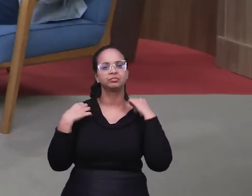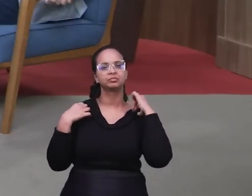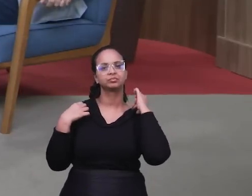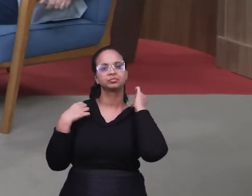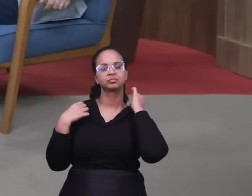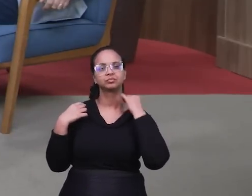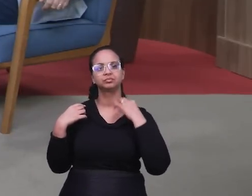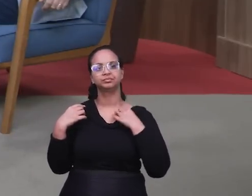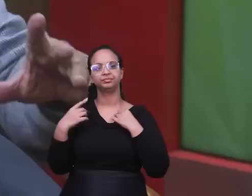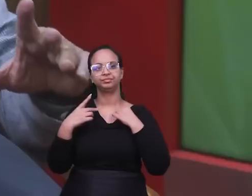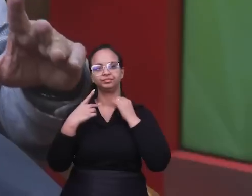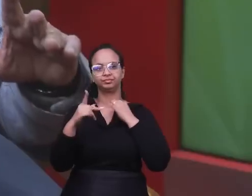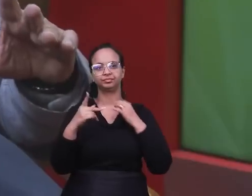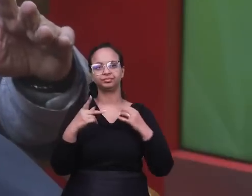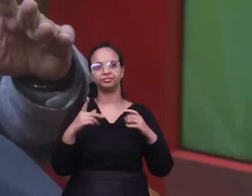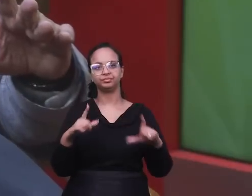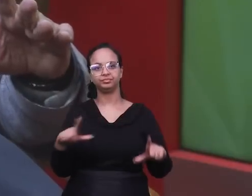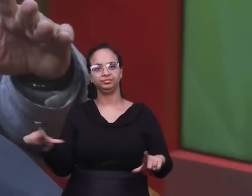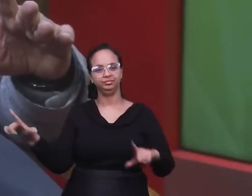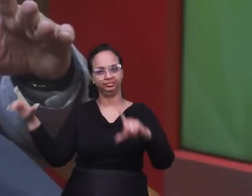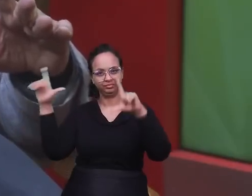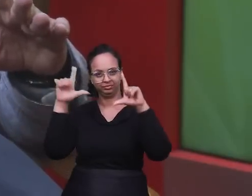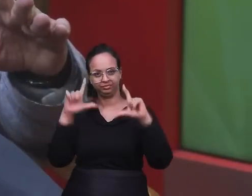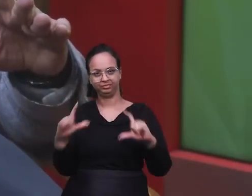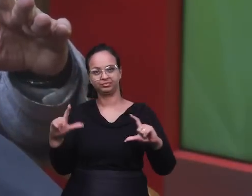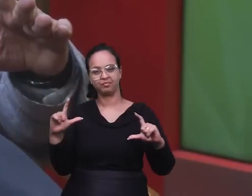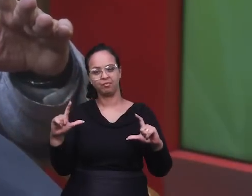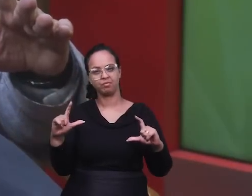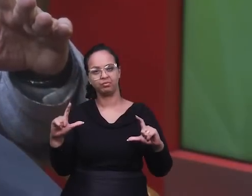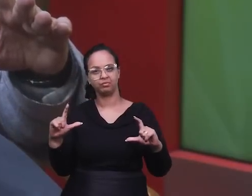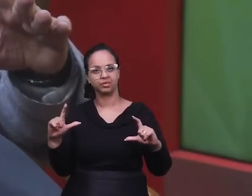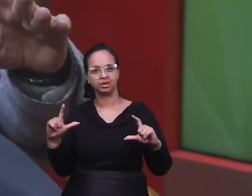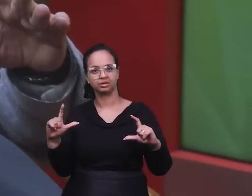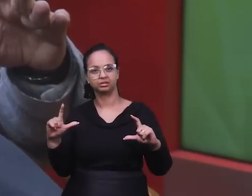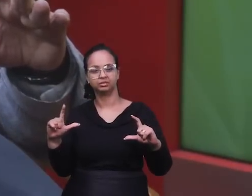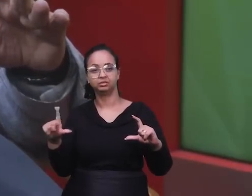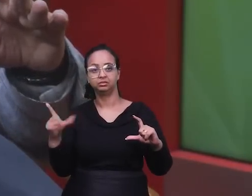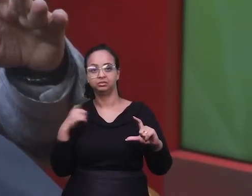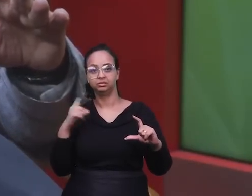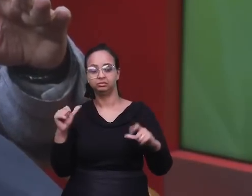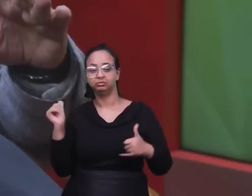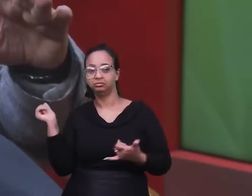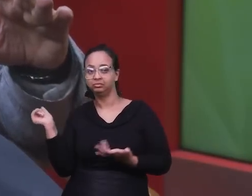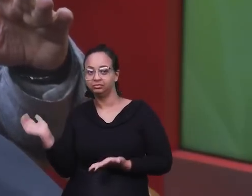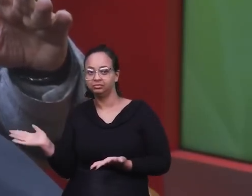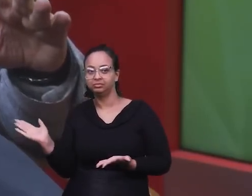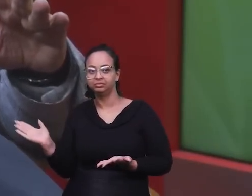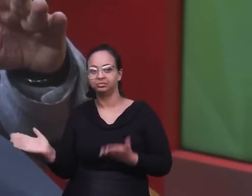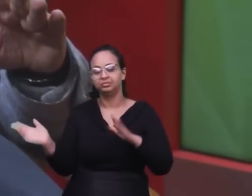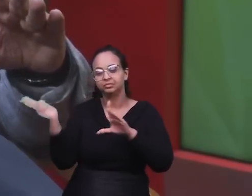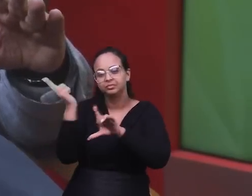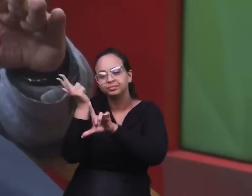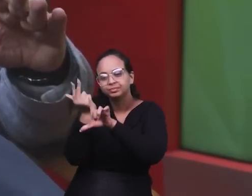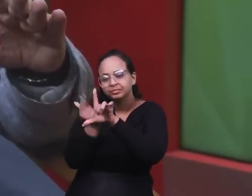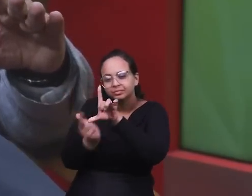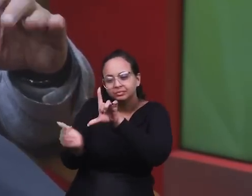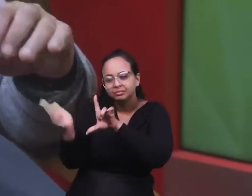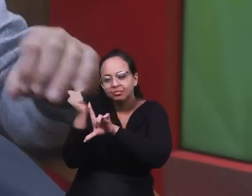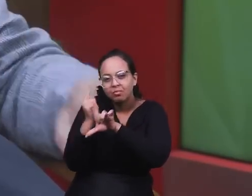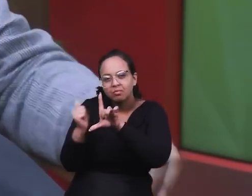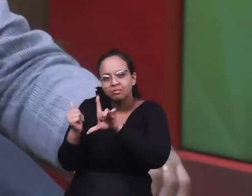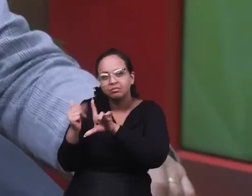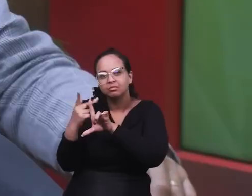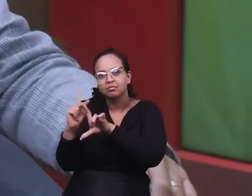Code que está aparecendo. Pegue a câmera do seu celular, você aponta para esse QR